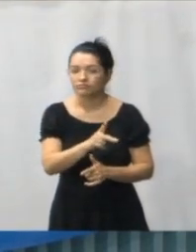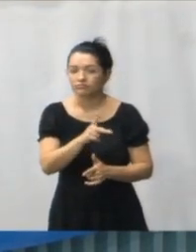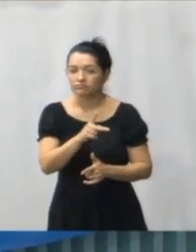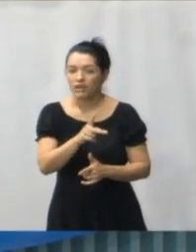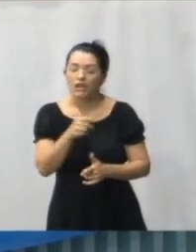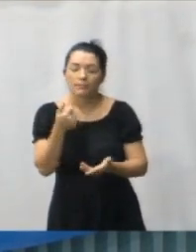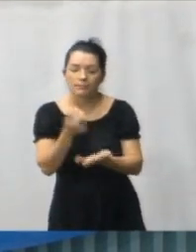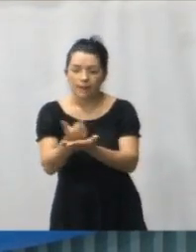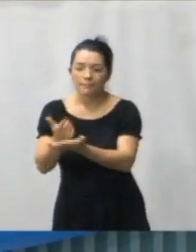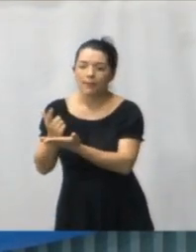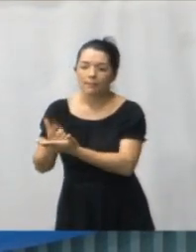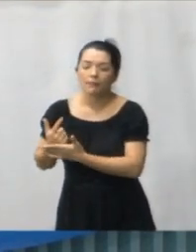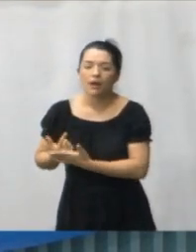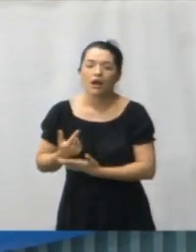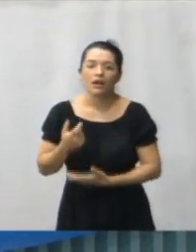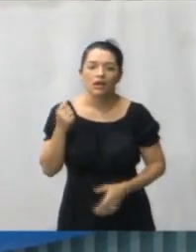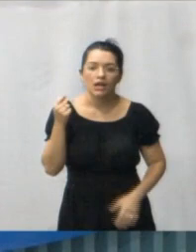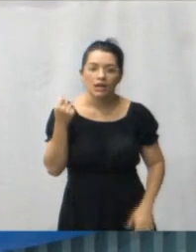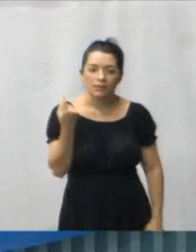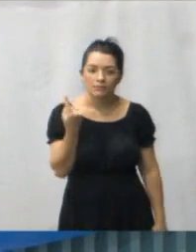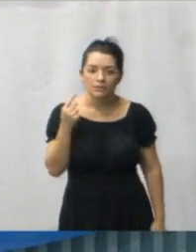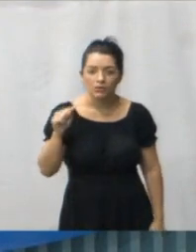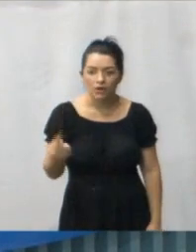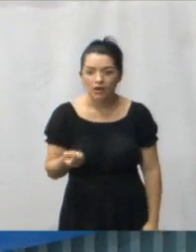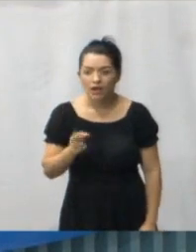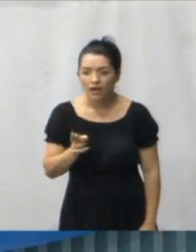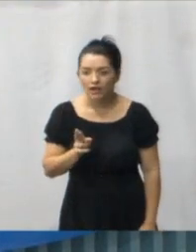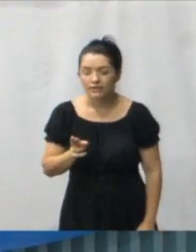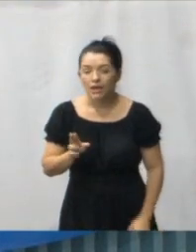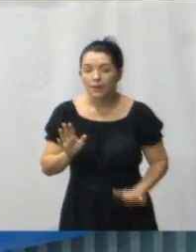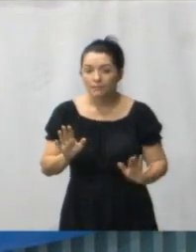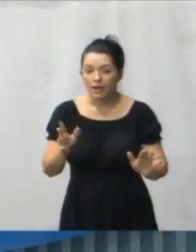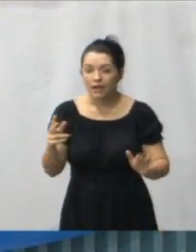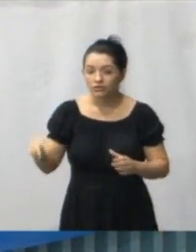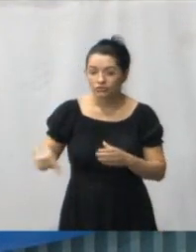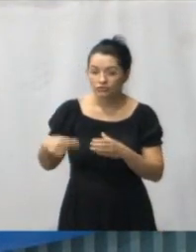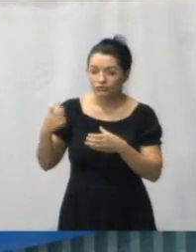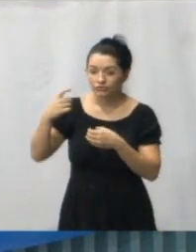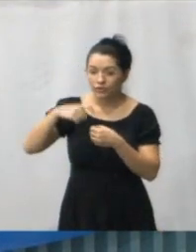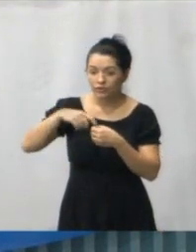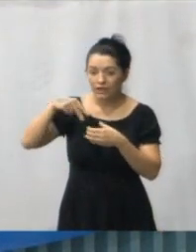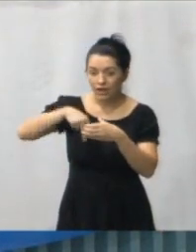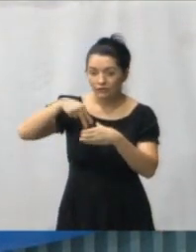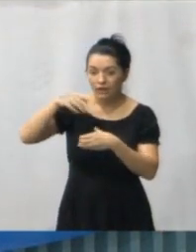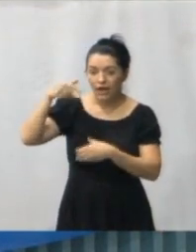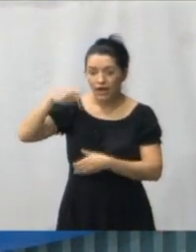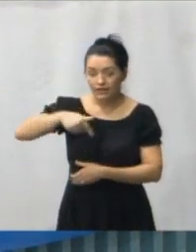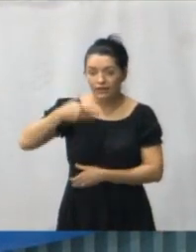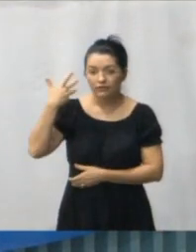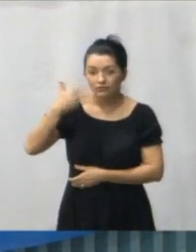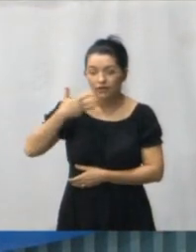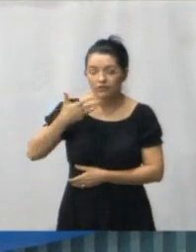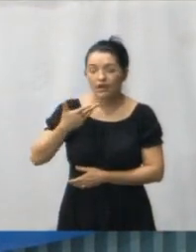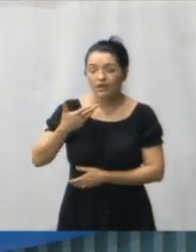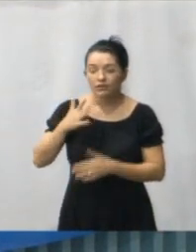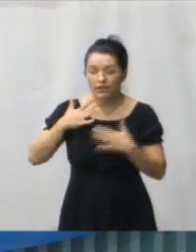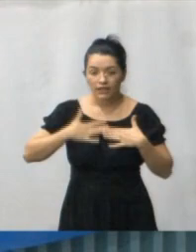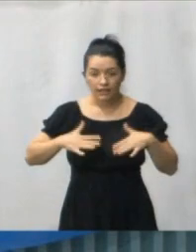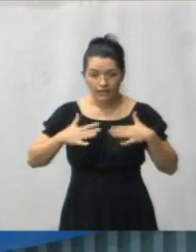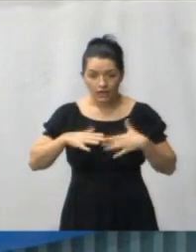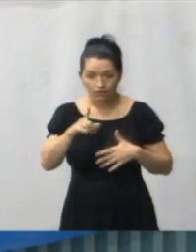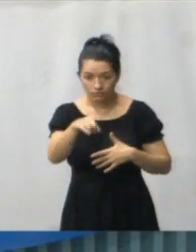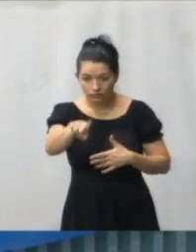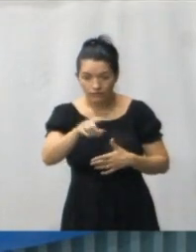R$ 1.000. Mas o que me traz essa tribuna para deixar vocês calmos, eu recebi muitas, mas foram muitas, não foram poucas não, foram muitas